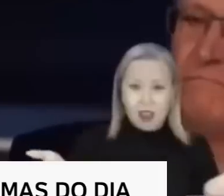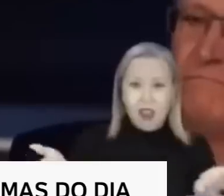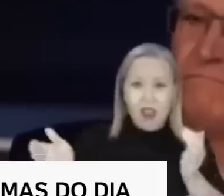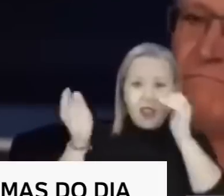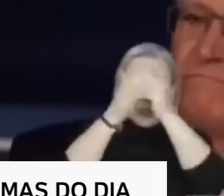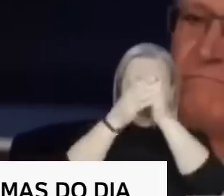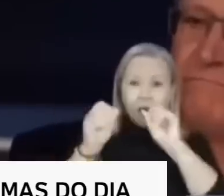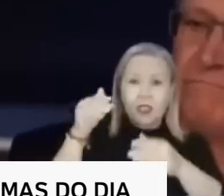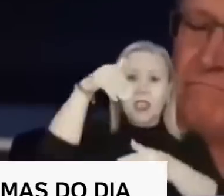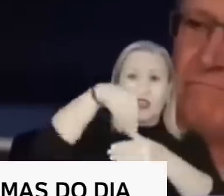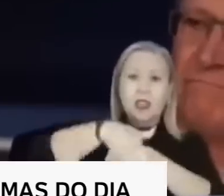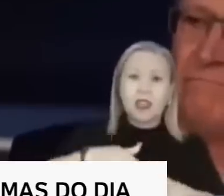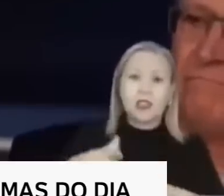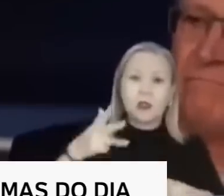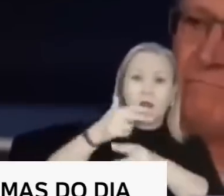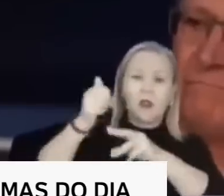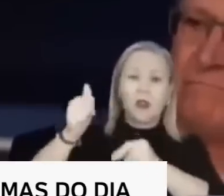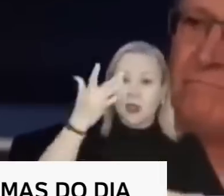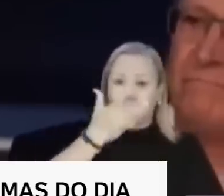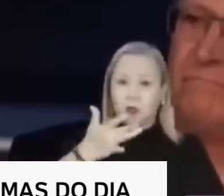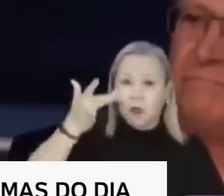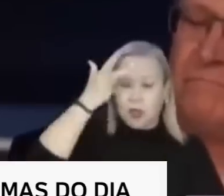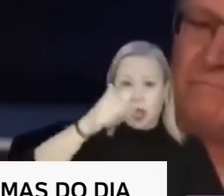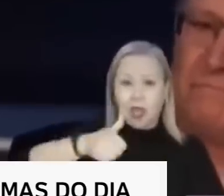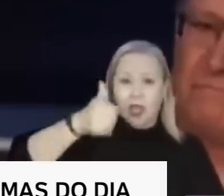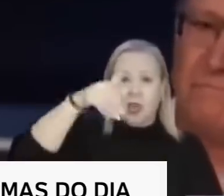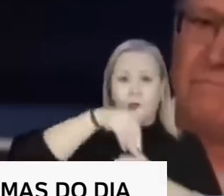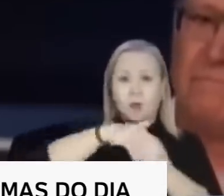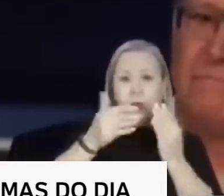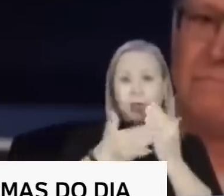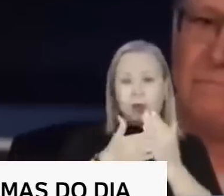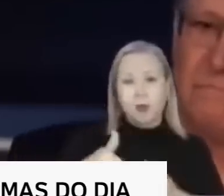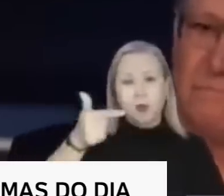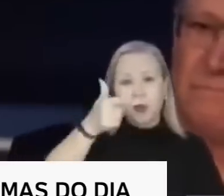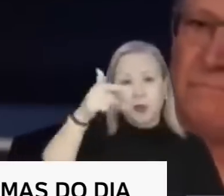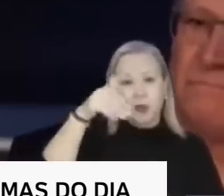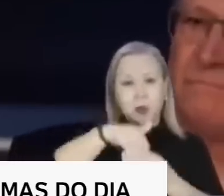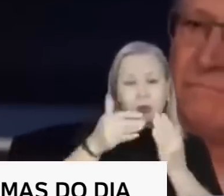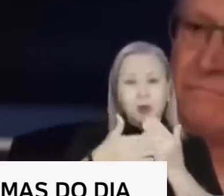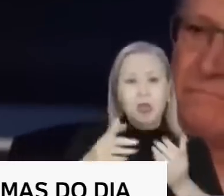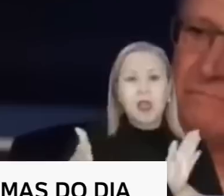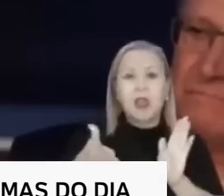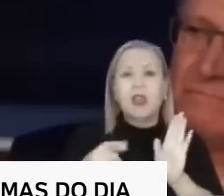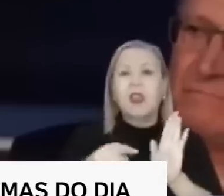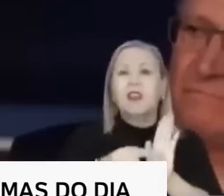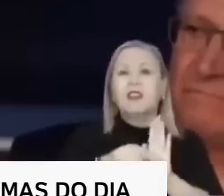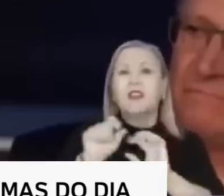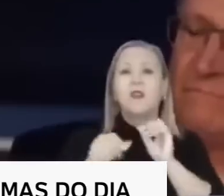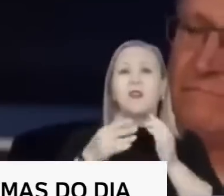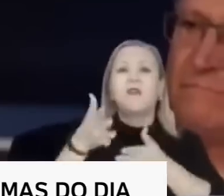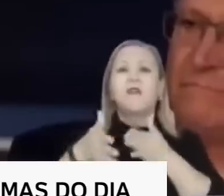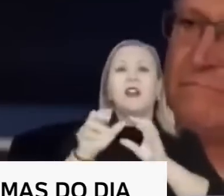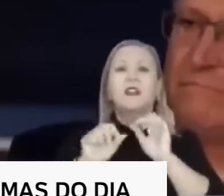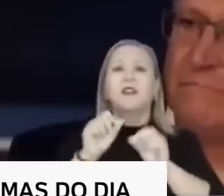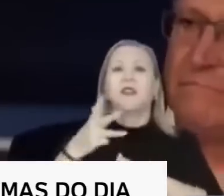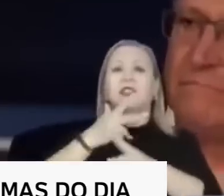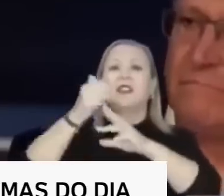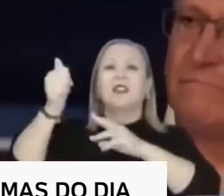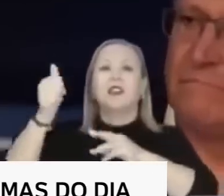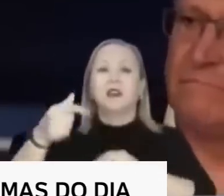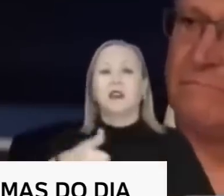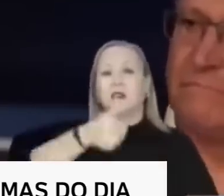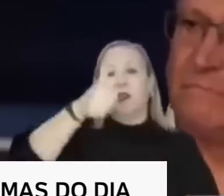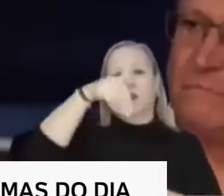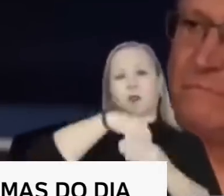ele ganhou do Haddad no primeiro turno, no segundo turno, ele negou dizendo que ele poderia ter ganho no primeiro turno. Ou seja,